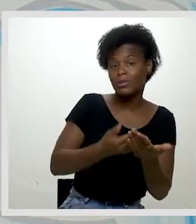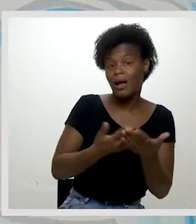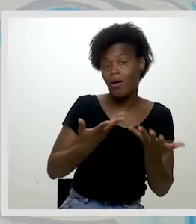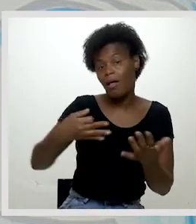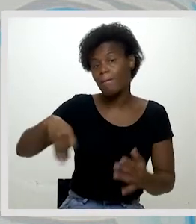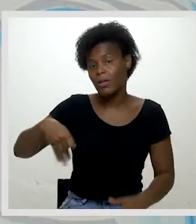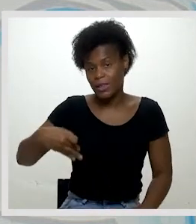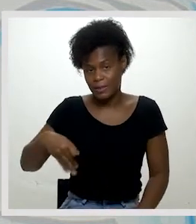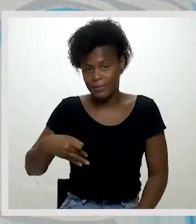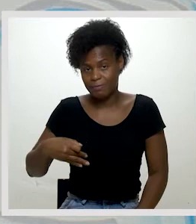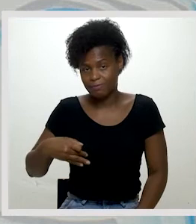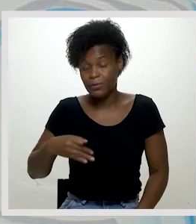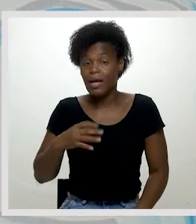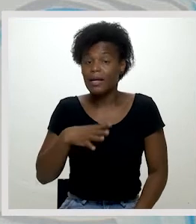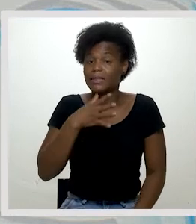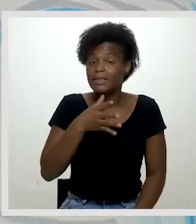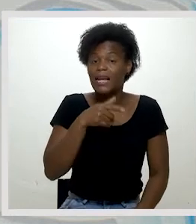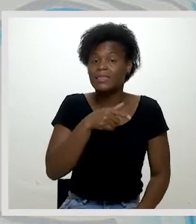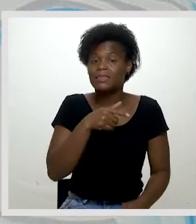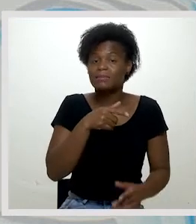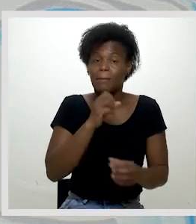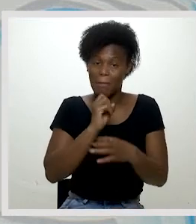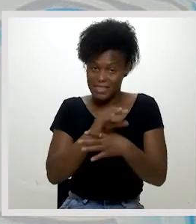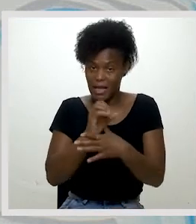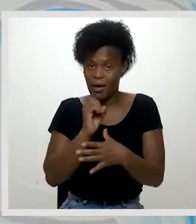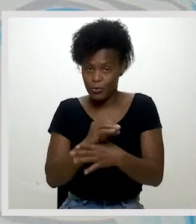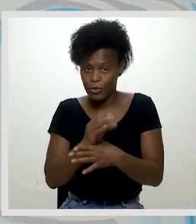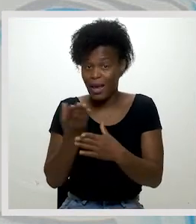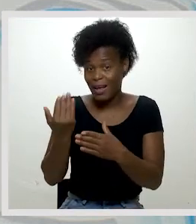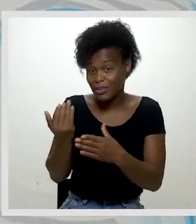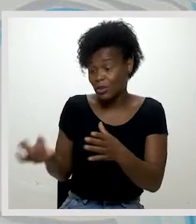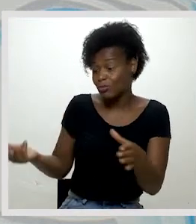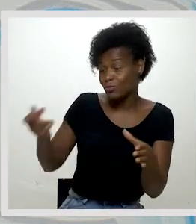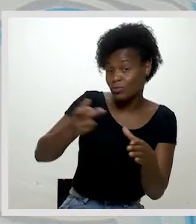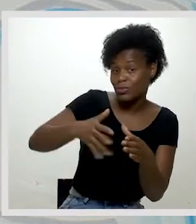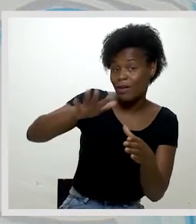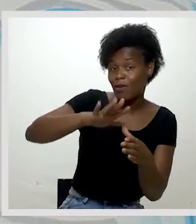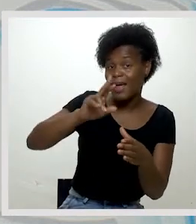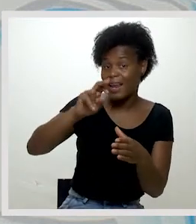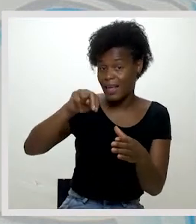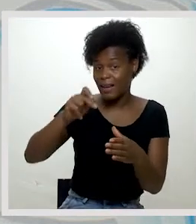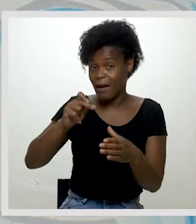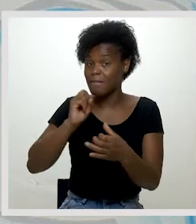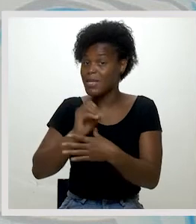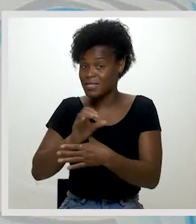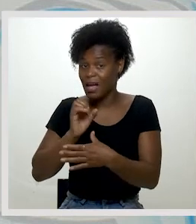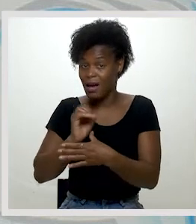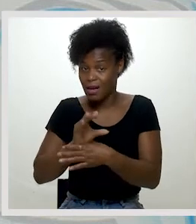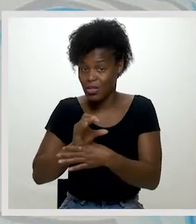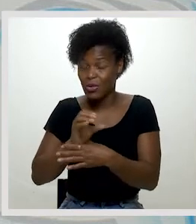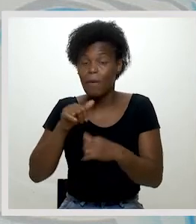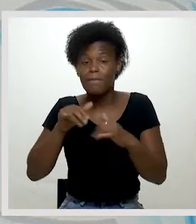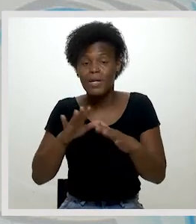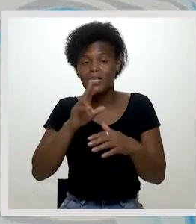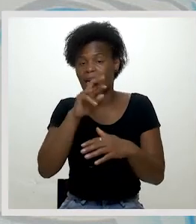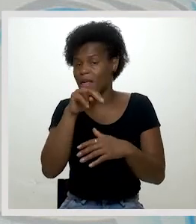em proteína. Ou seja, essa mensagem era trazida em forma de RNA mensageiro, mas o